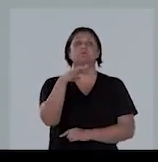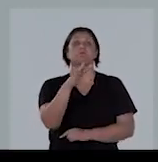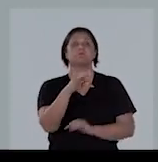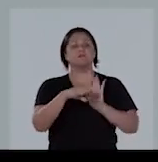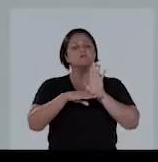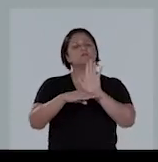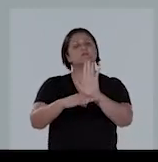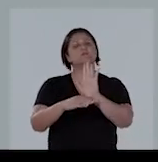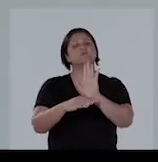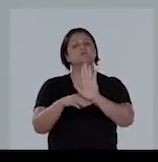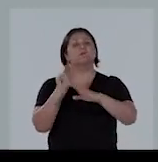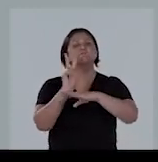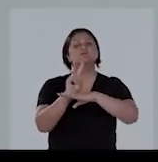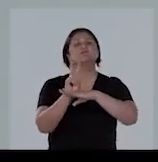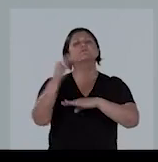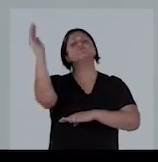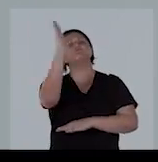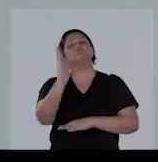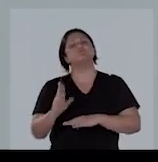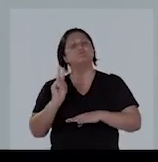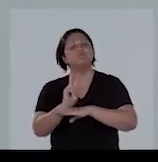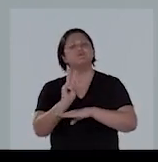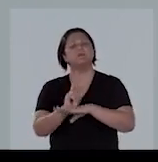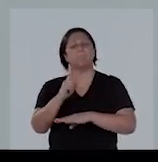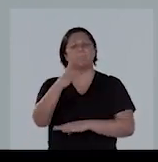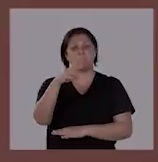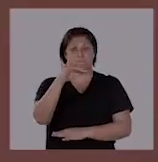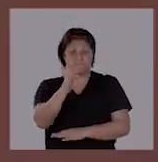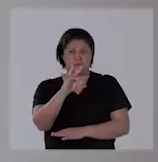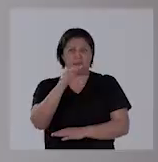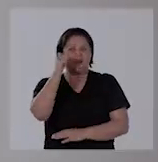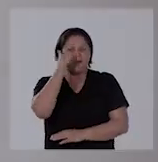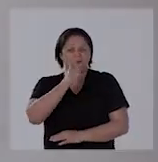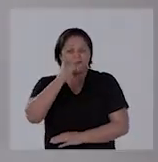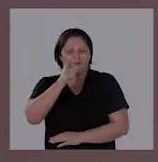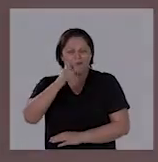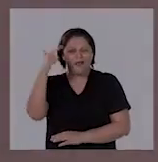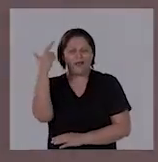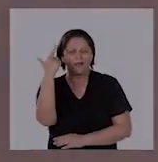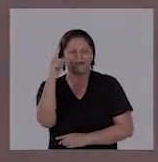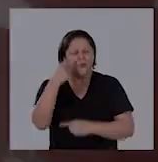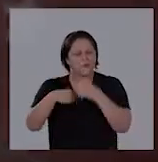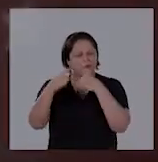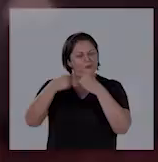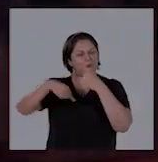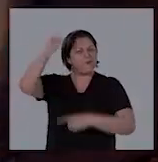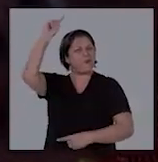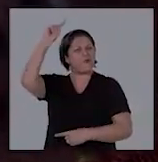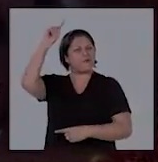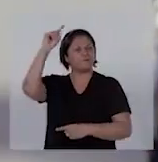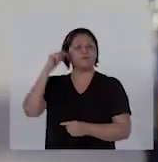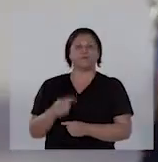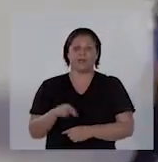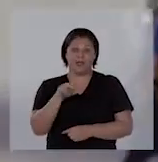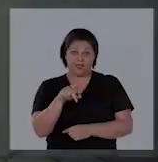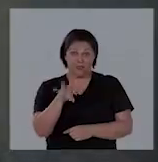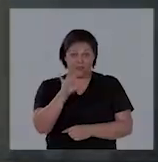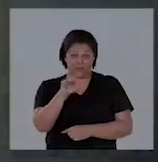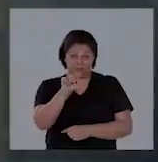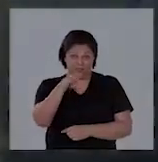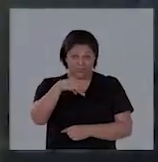permitir o pt está do seu lado para defender o brasil com o pt no governo as mulheres tiveram grandes